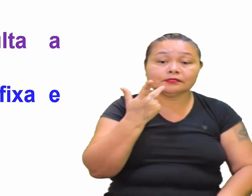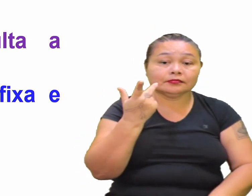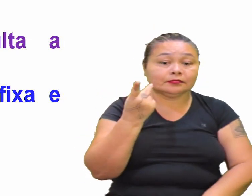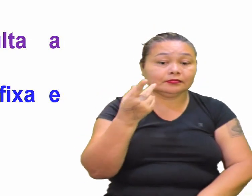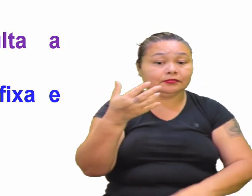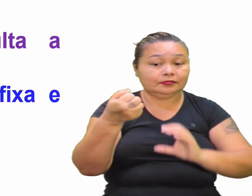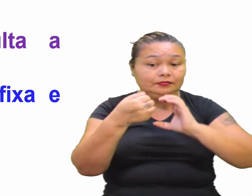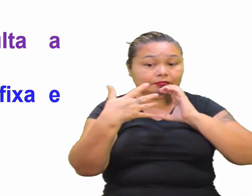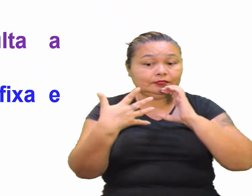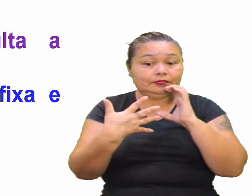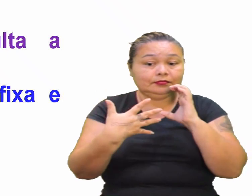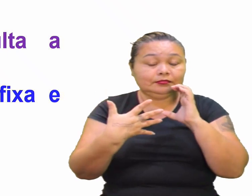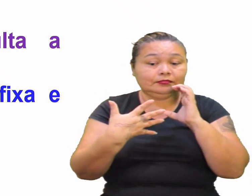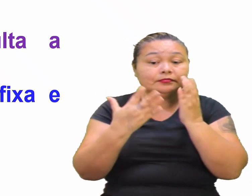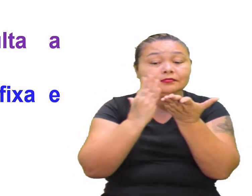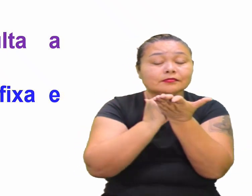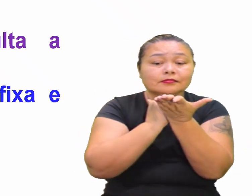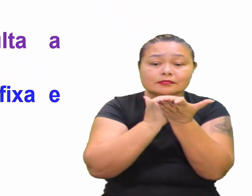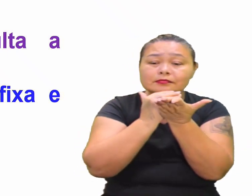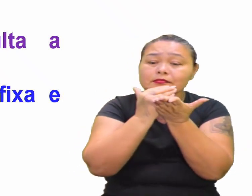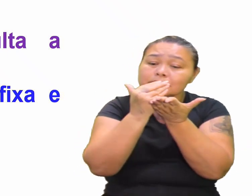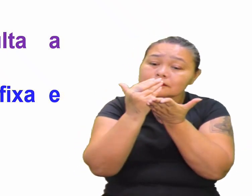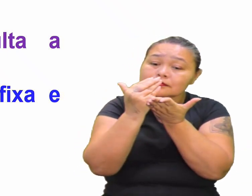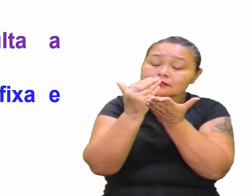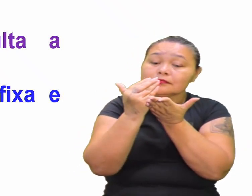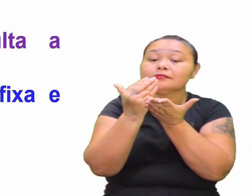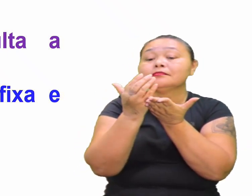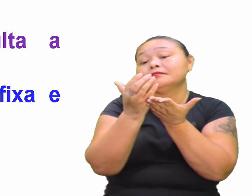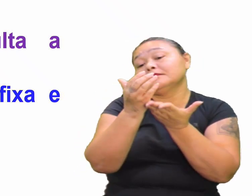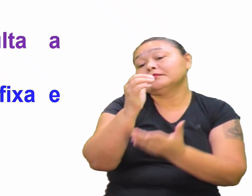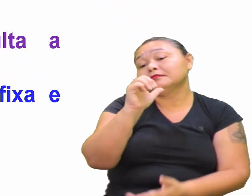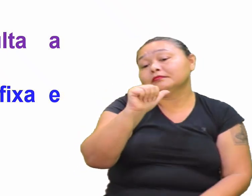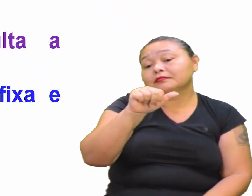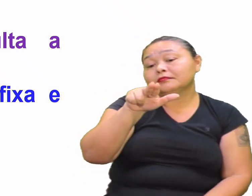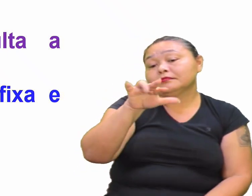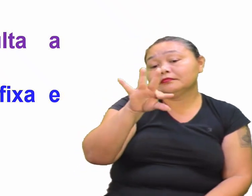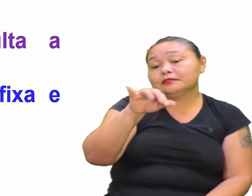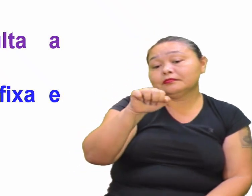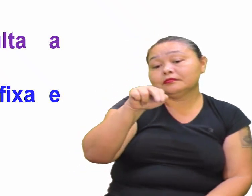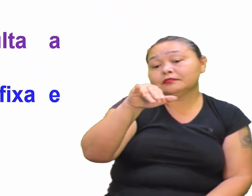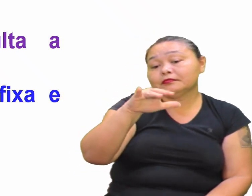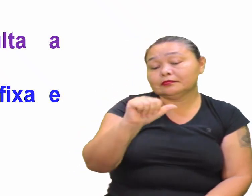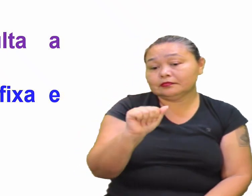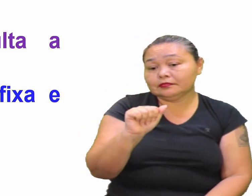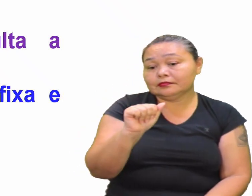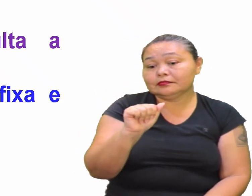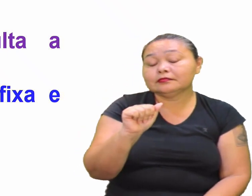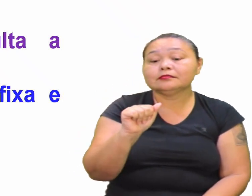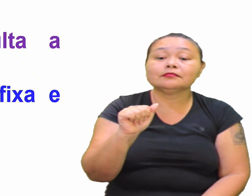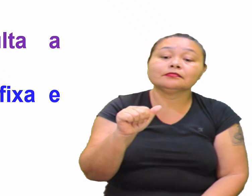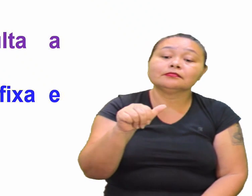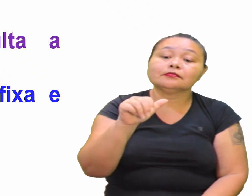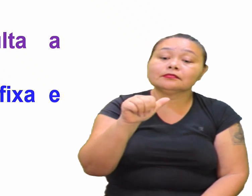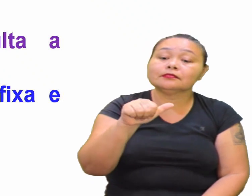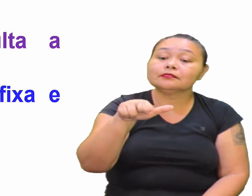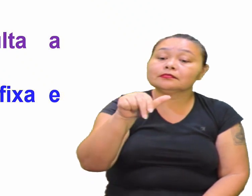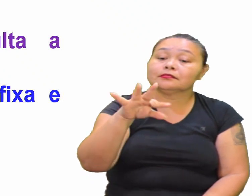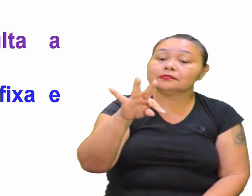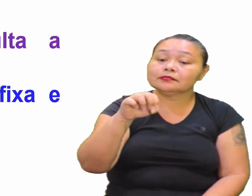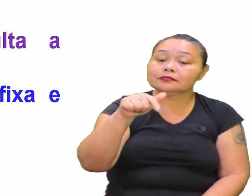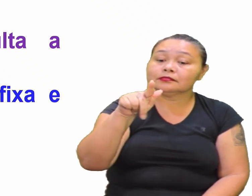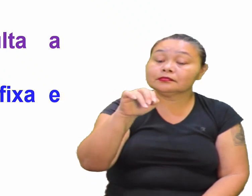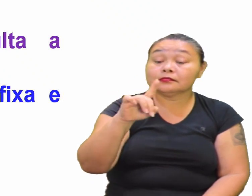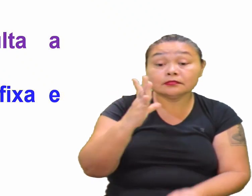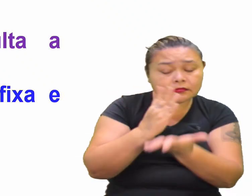dessas características iniciais, né, autogênicas e halogênicas, no caso que é autogênicas,